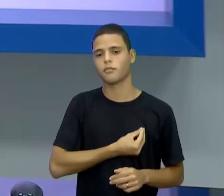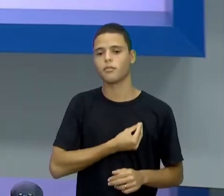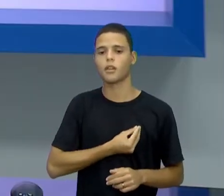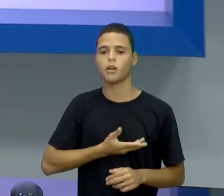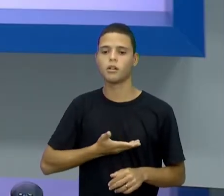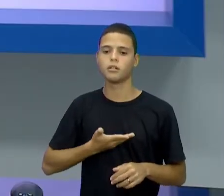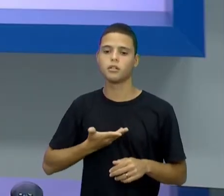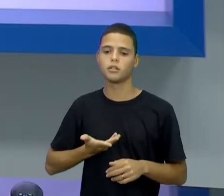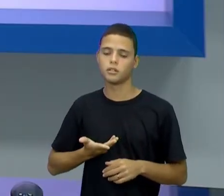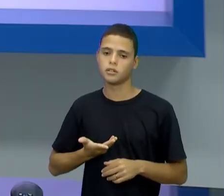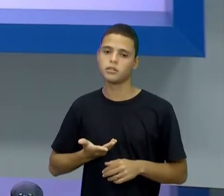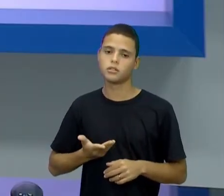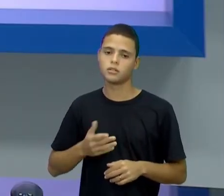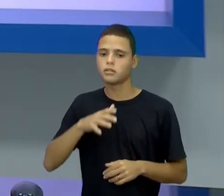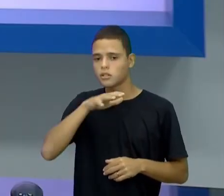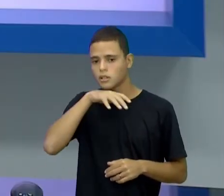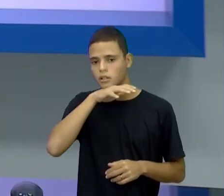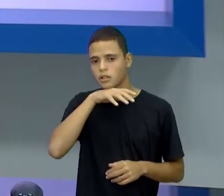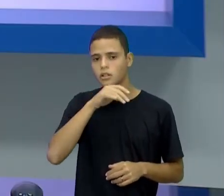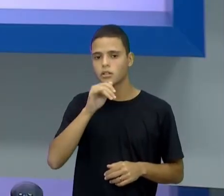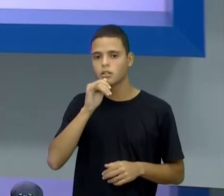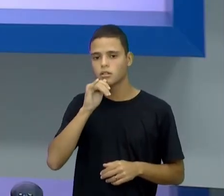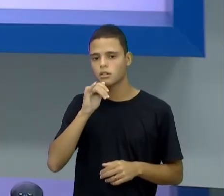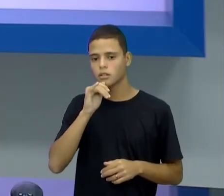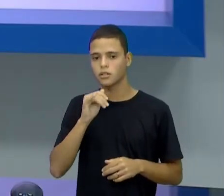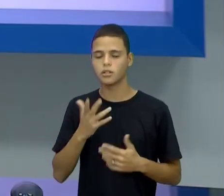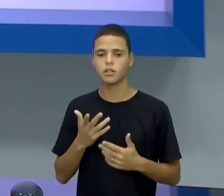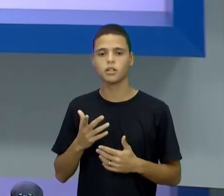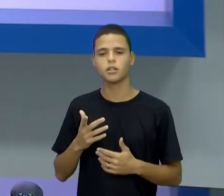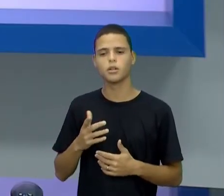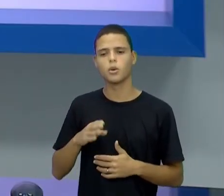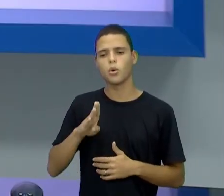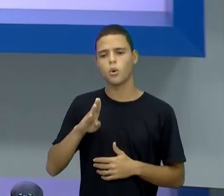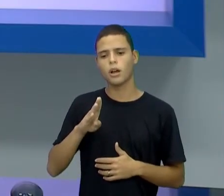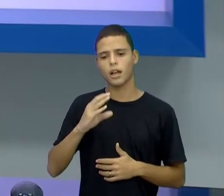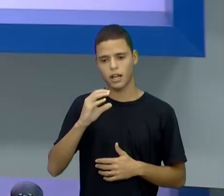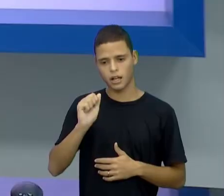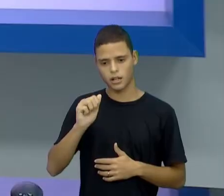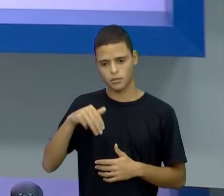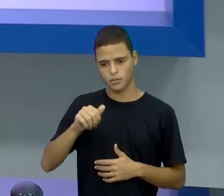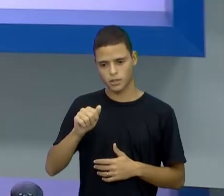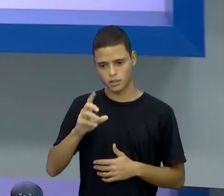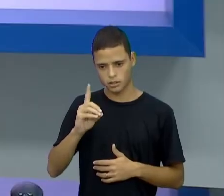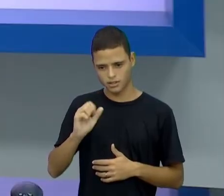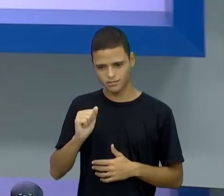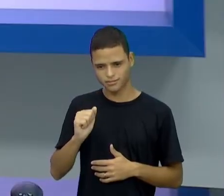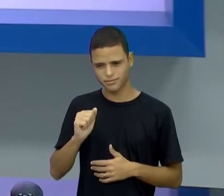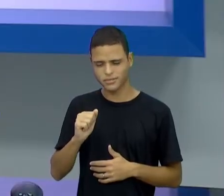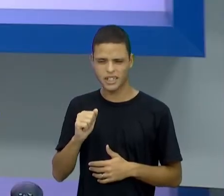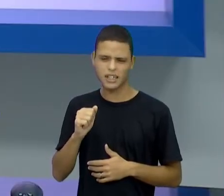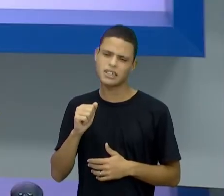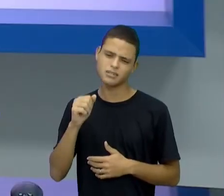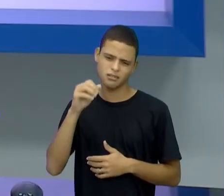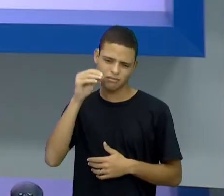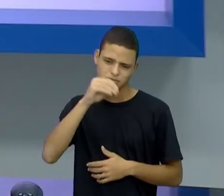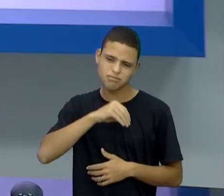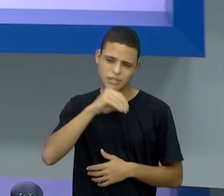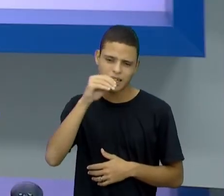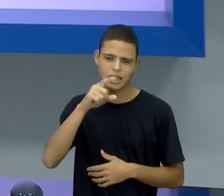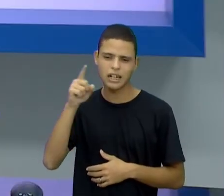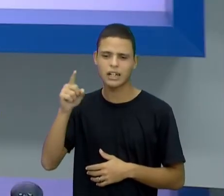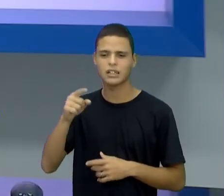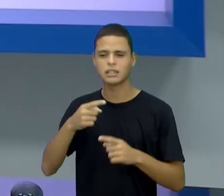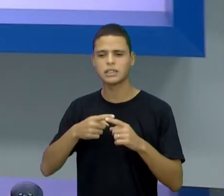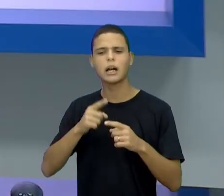dia dos seres vivos, como por exemplo o buraco da camada de ozônio, né, que muito se fala, né, a questão aí dos poluentes,